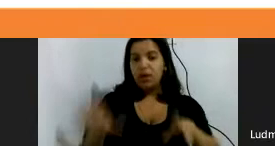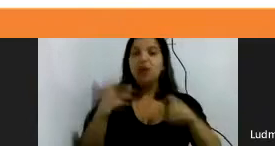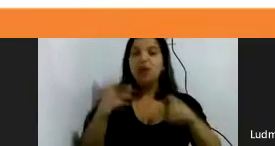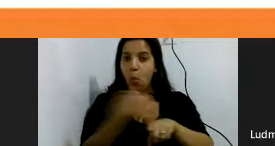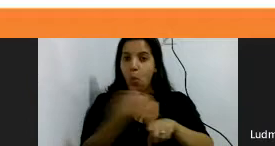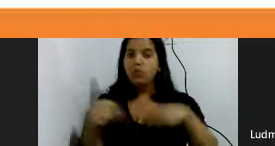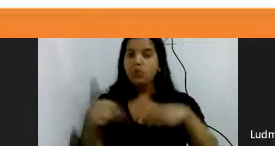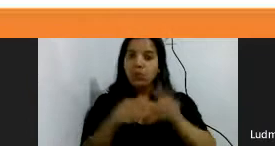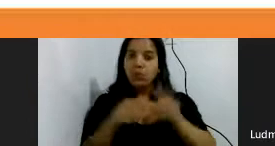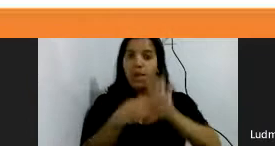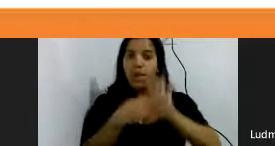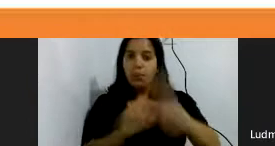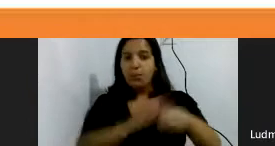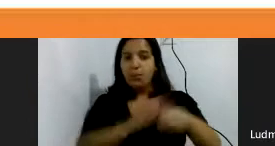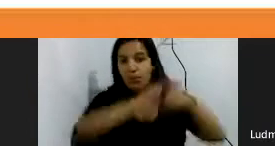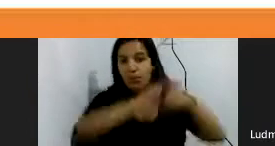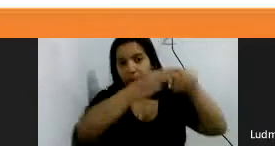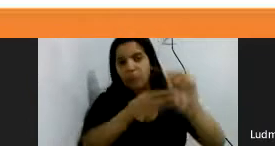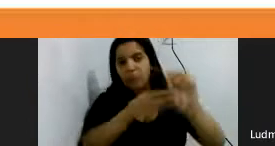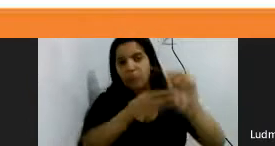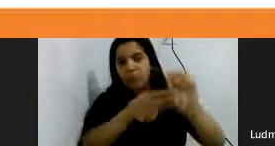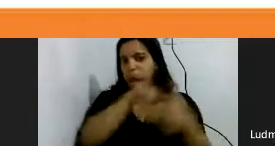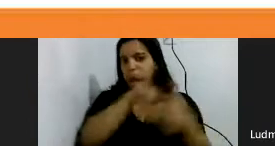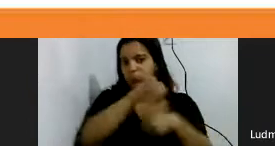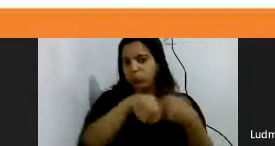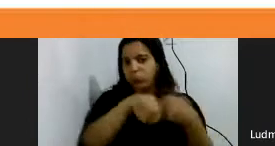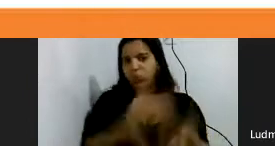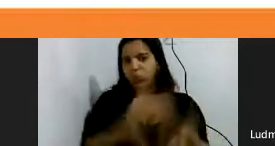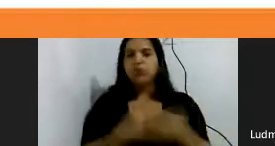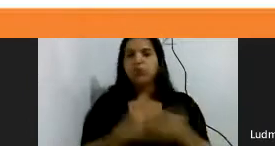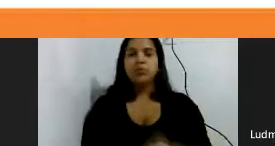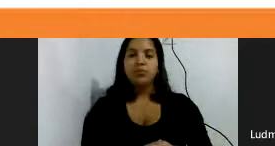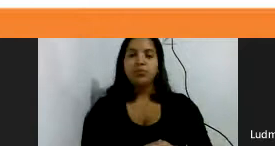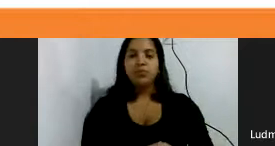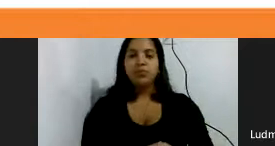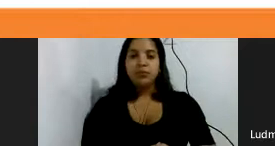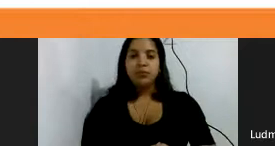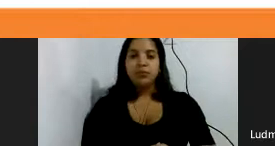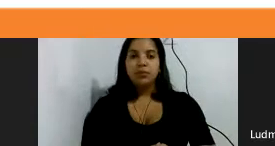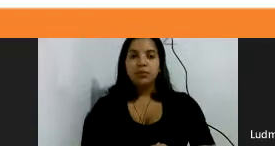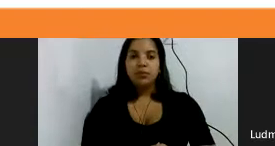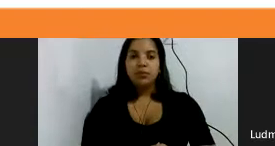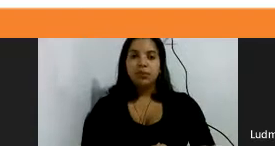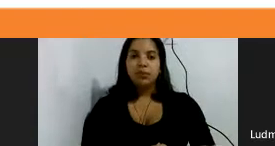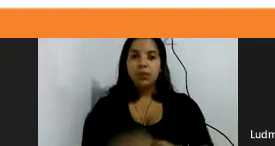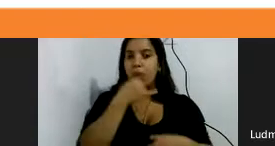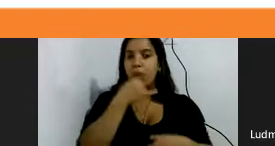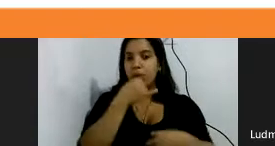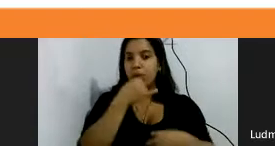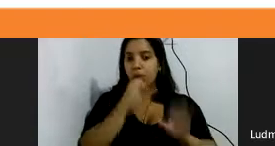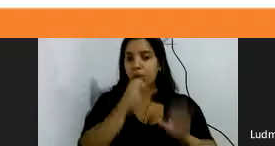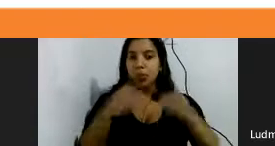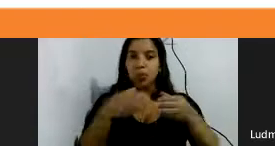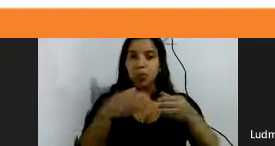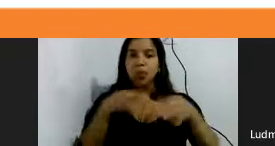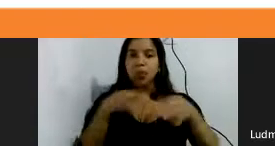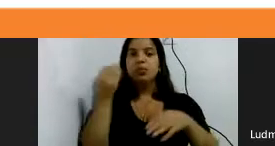expressão na membrana eritrocitária, isso devido a mutações. Então, a gente tem subgrupos nos